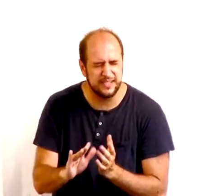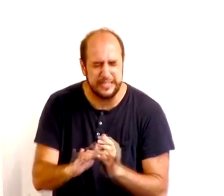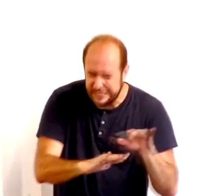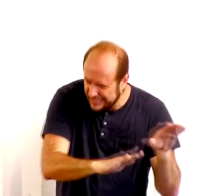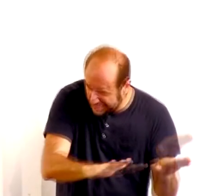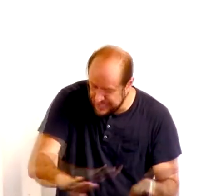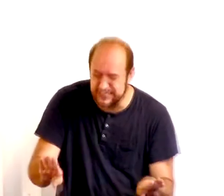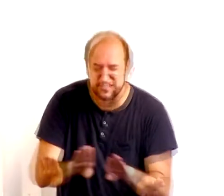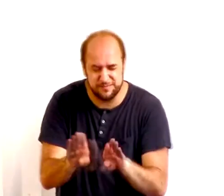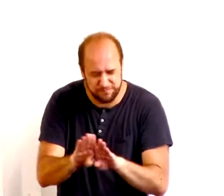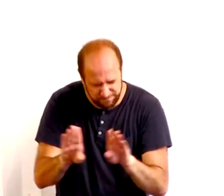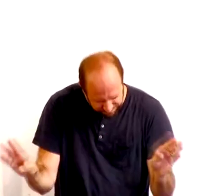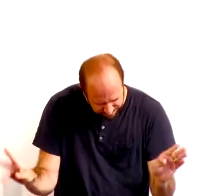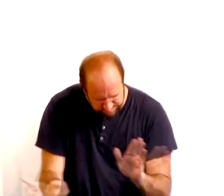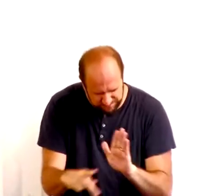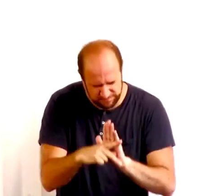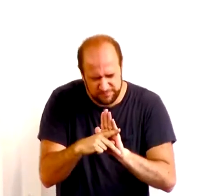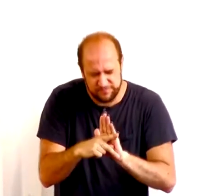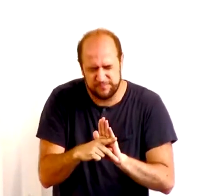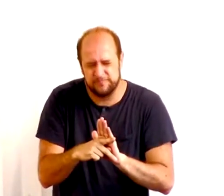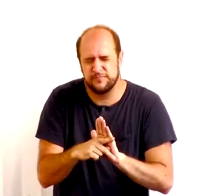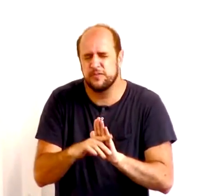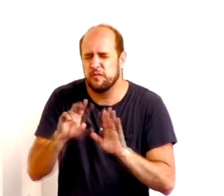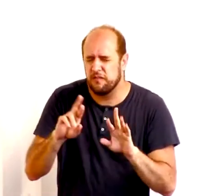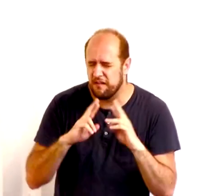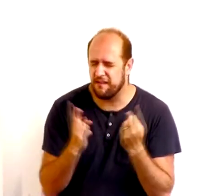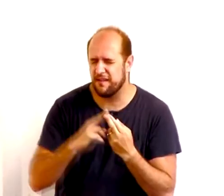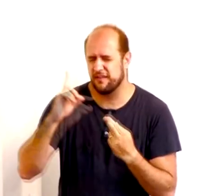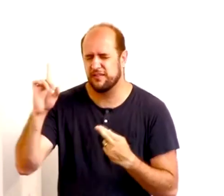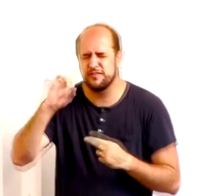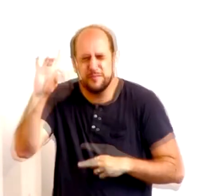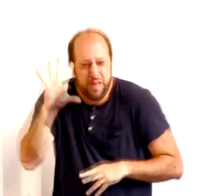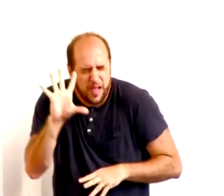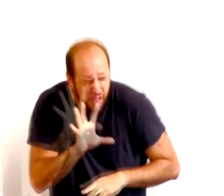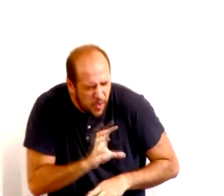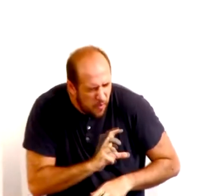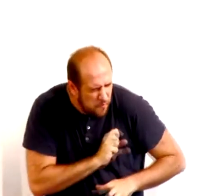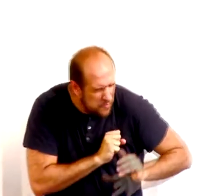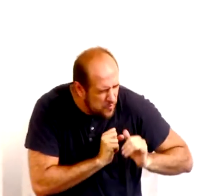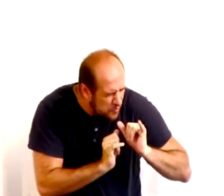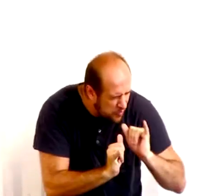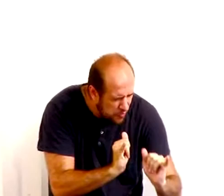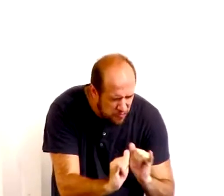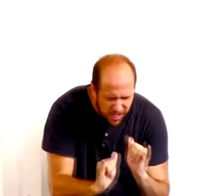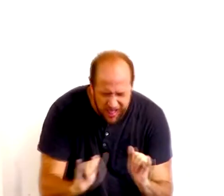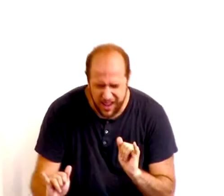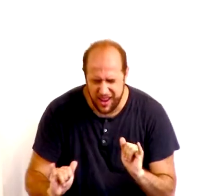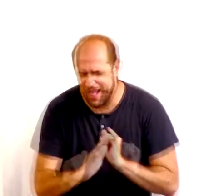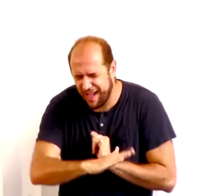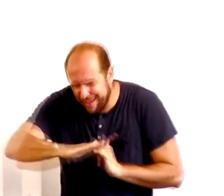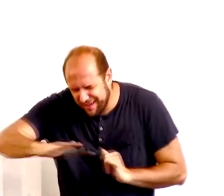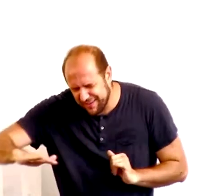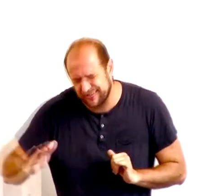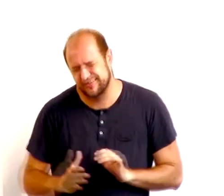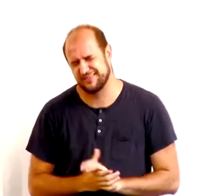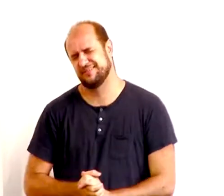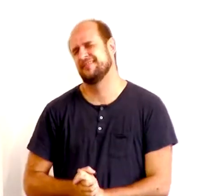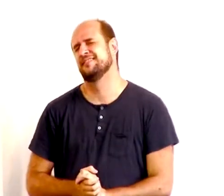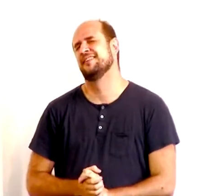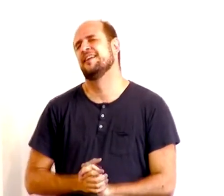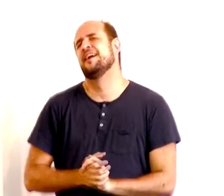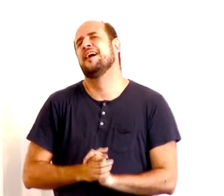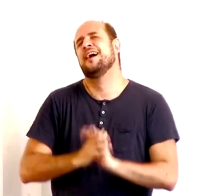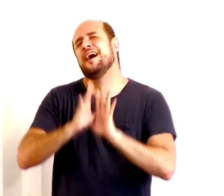criancinha, meu filhinho, minha filhinha. Ah, Senhor, como a tua palavra enche o nosso